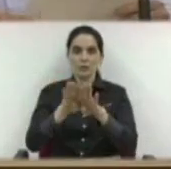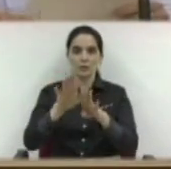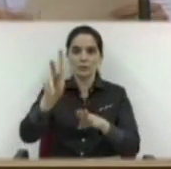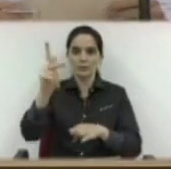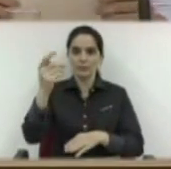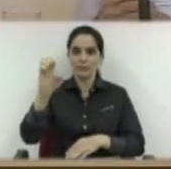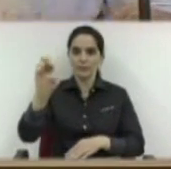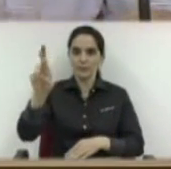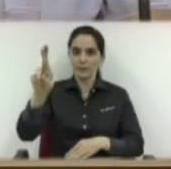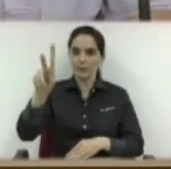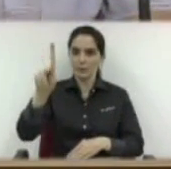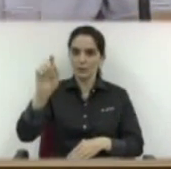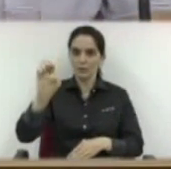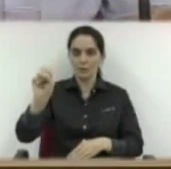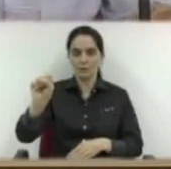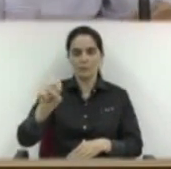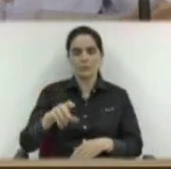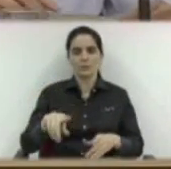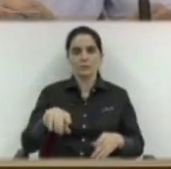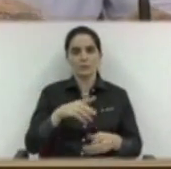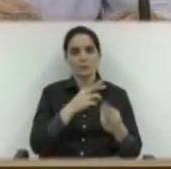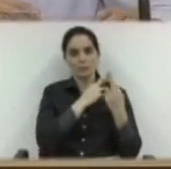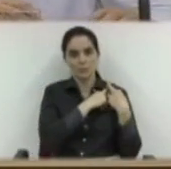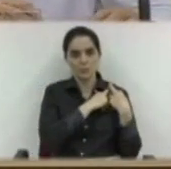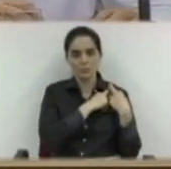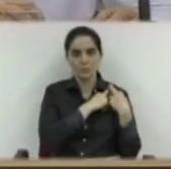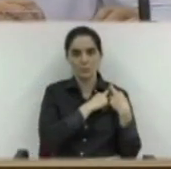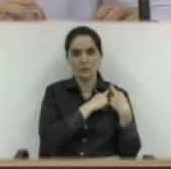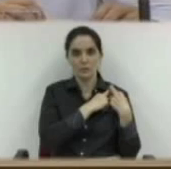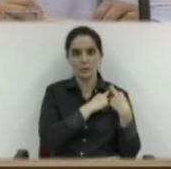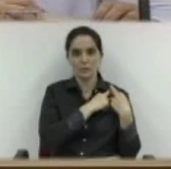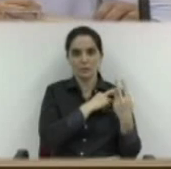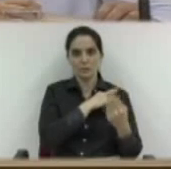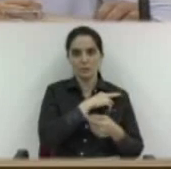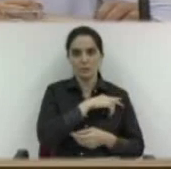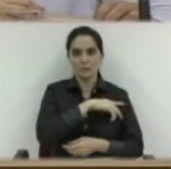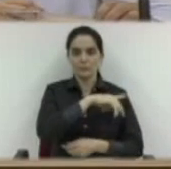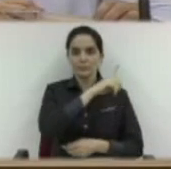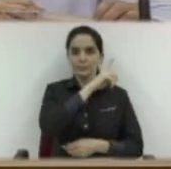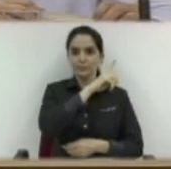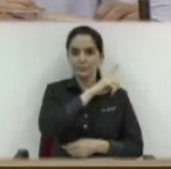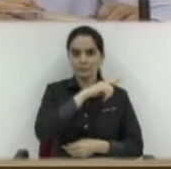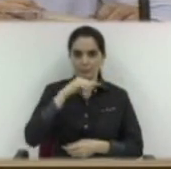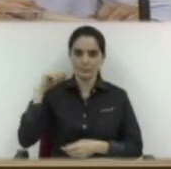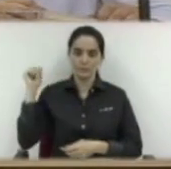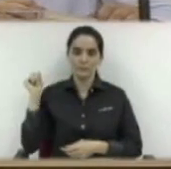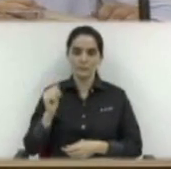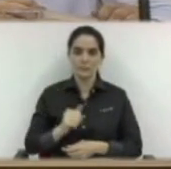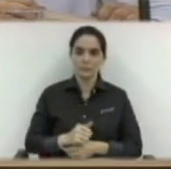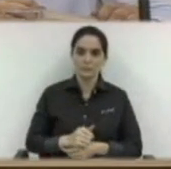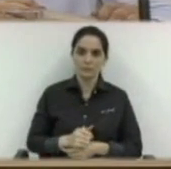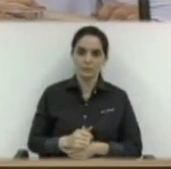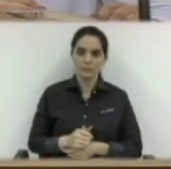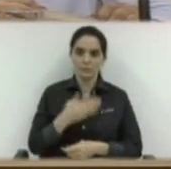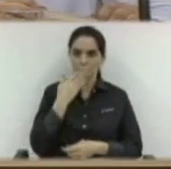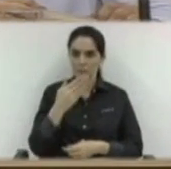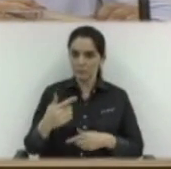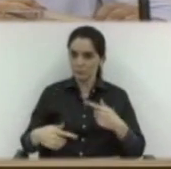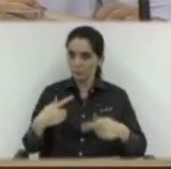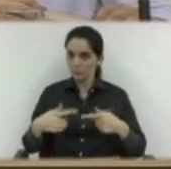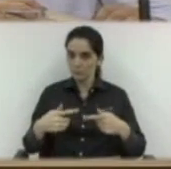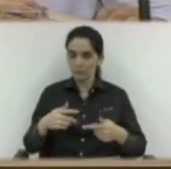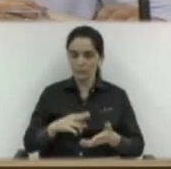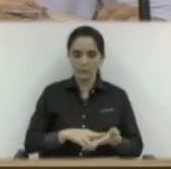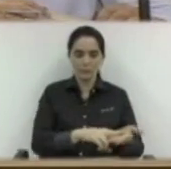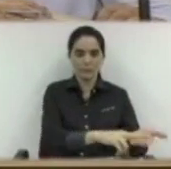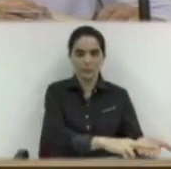vereadora doutora Mayra da Costa. O requerimento número 1097 está em discussão. Não havendo quem